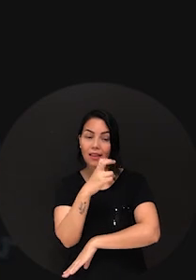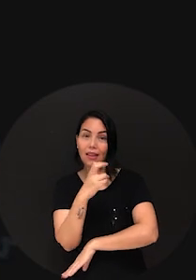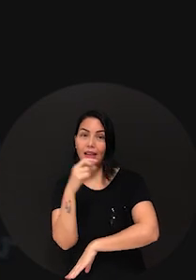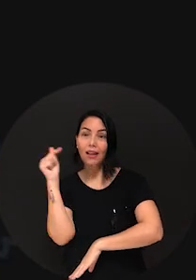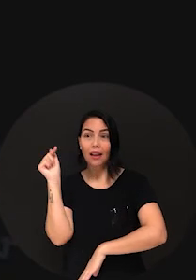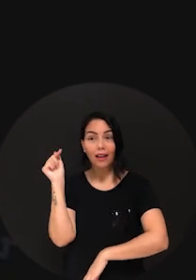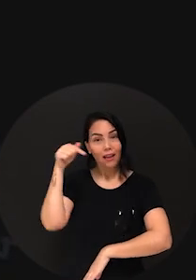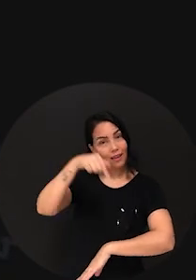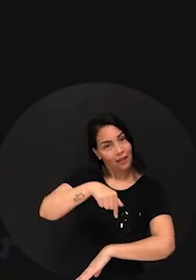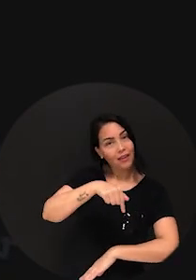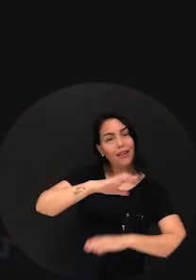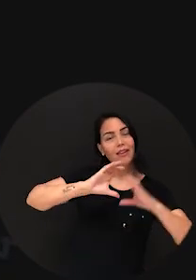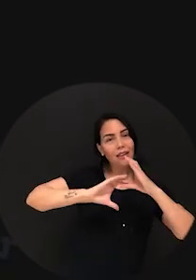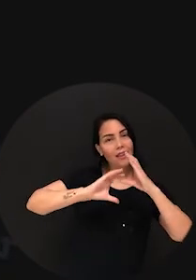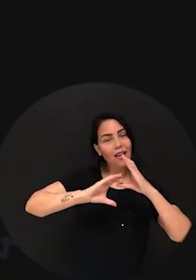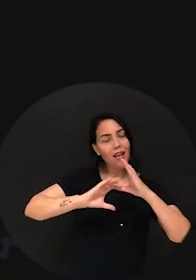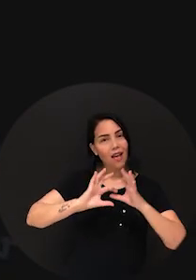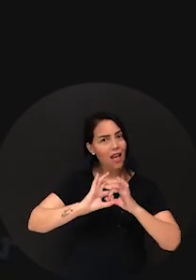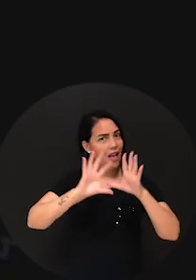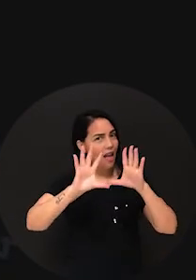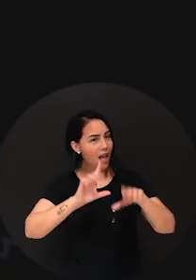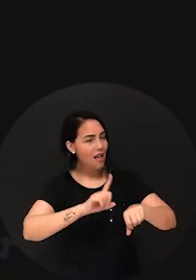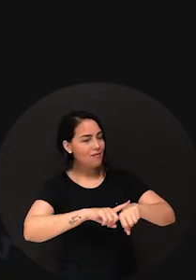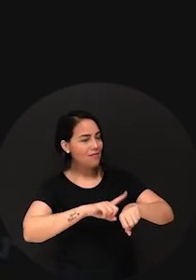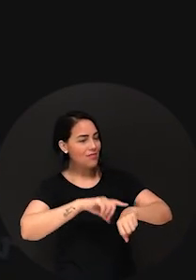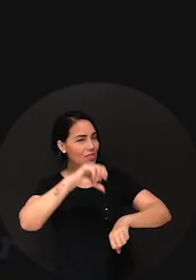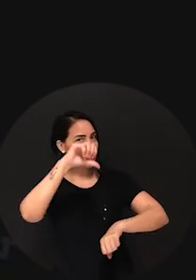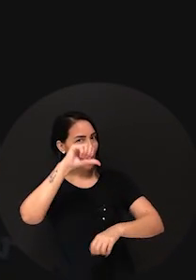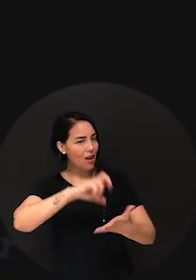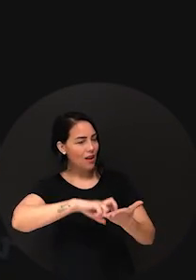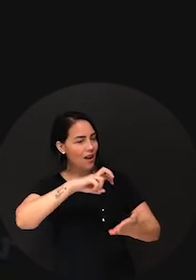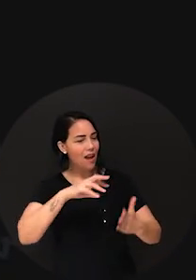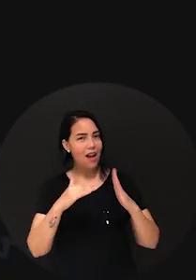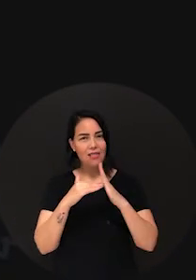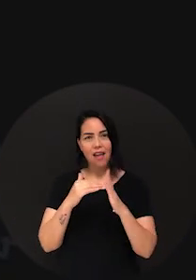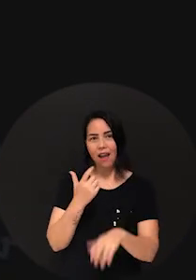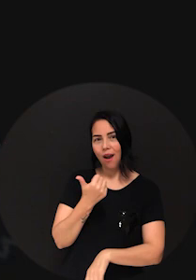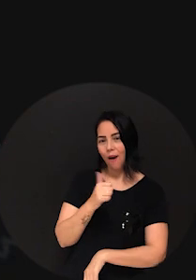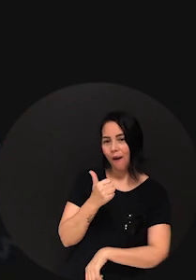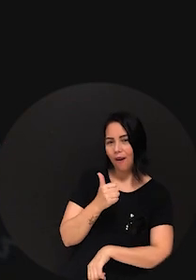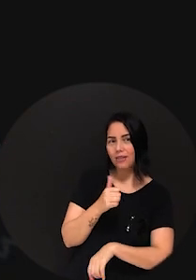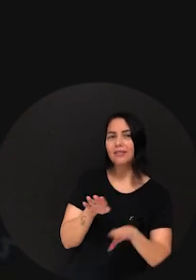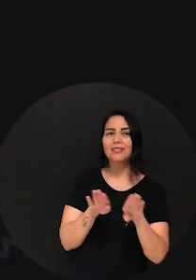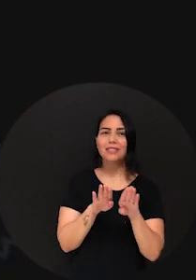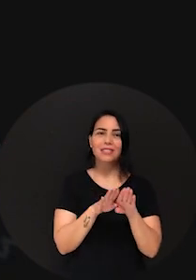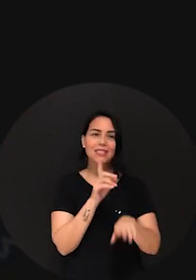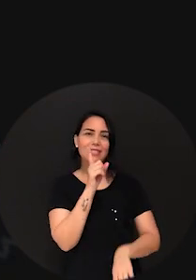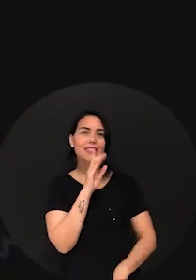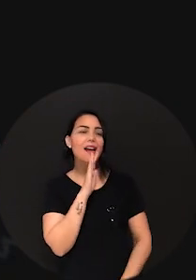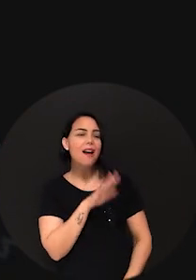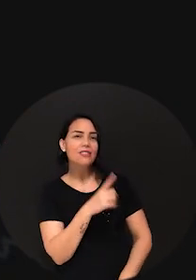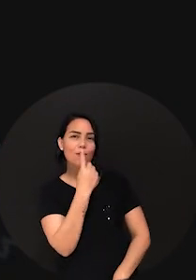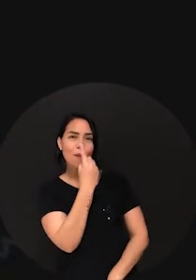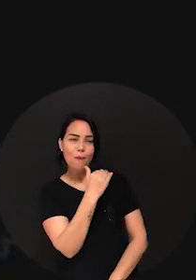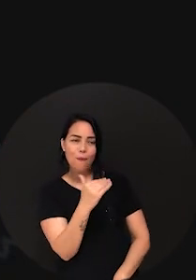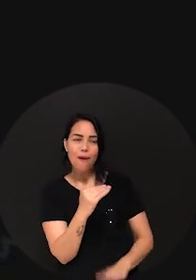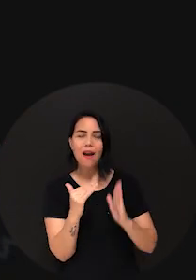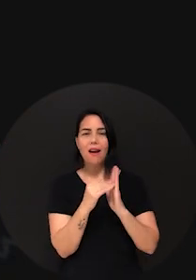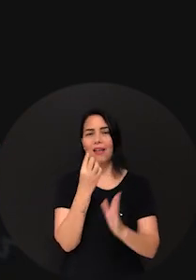tem o plantão aqui das 9 às 11 e das 13h30 às 15h30.